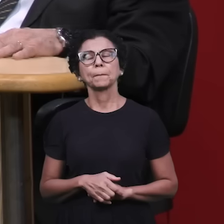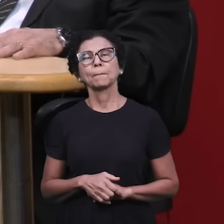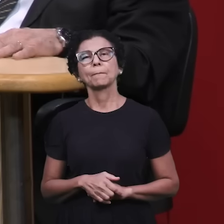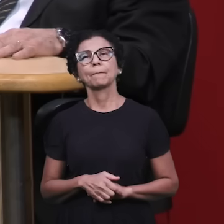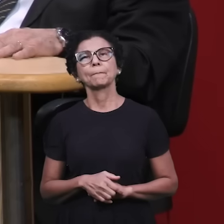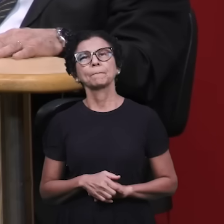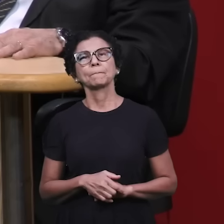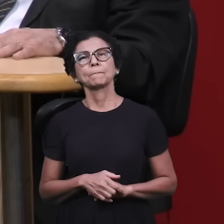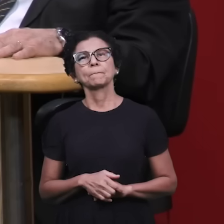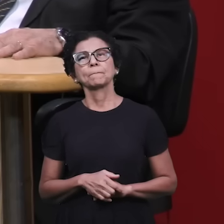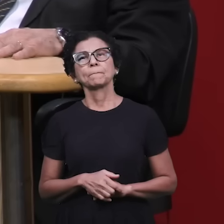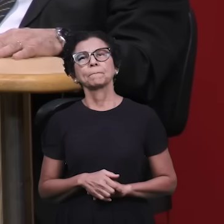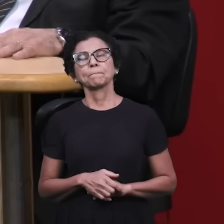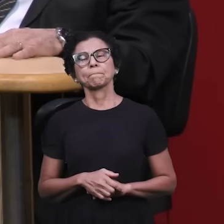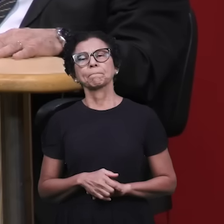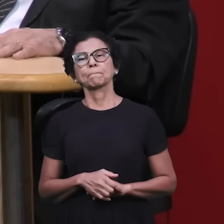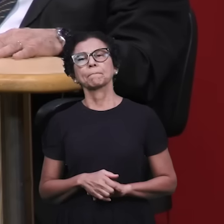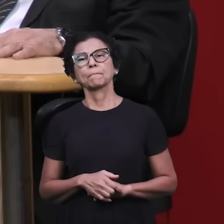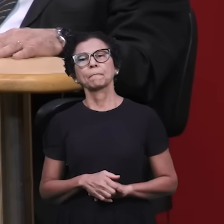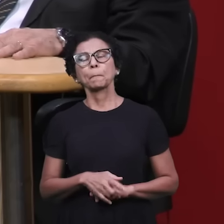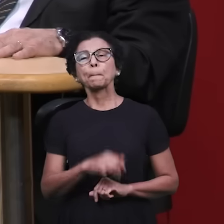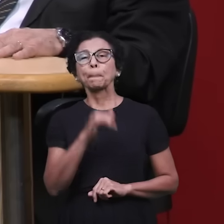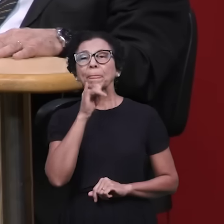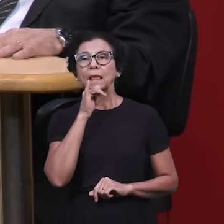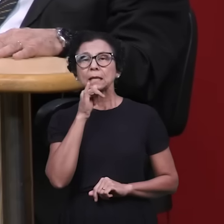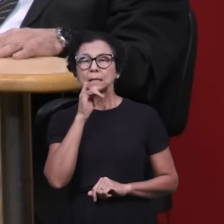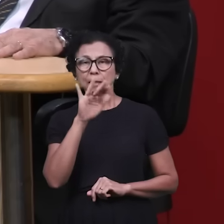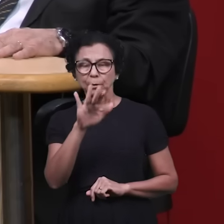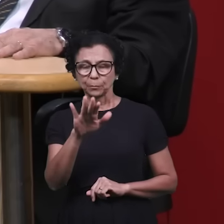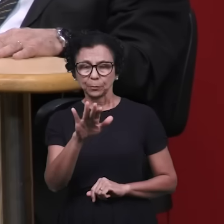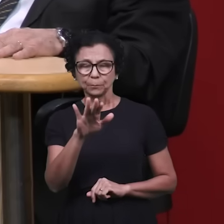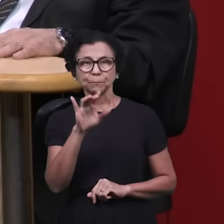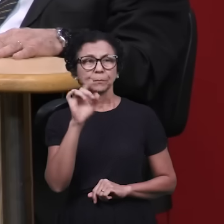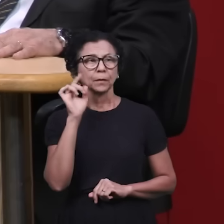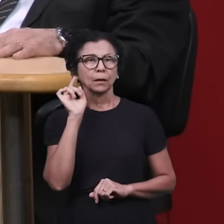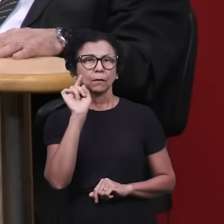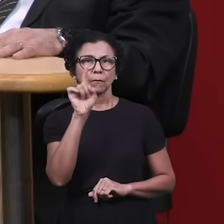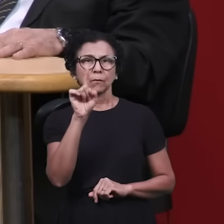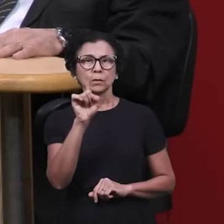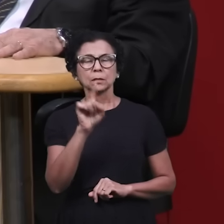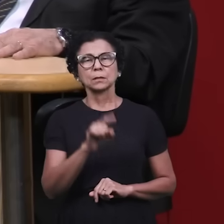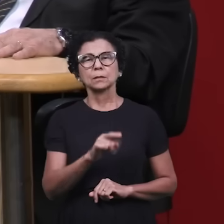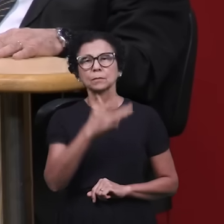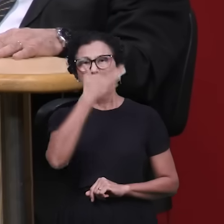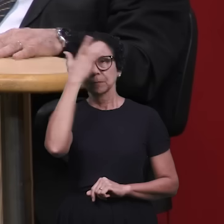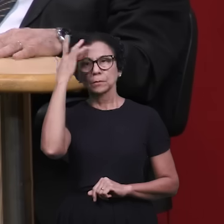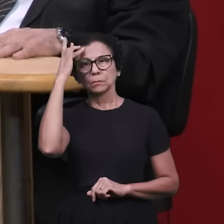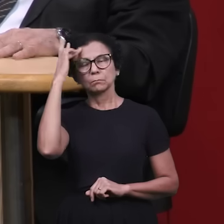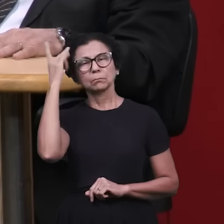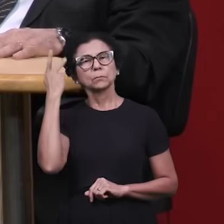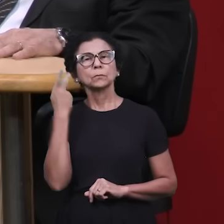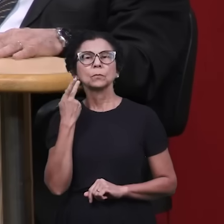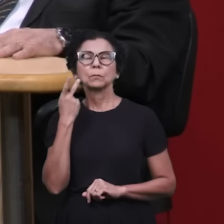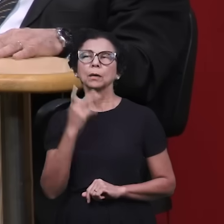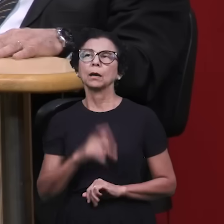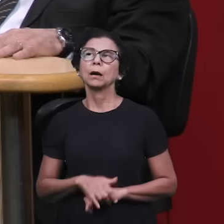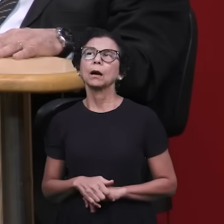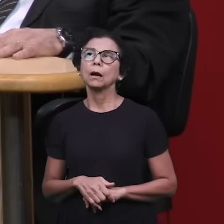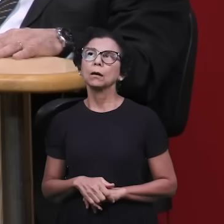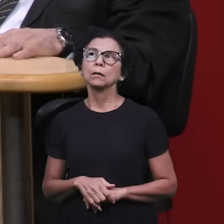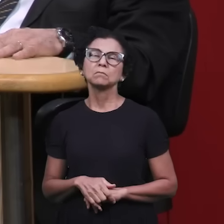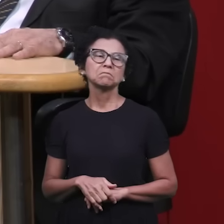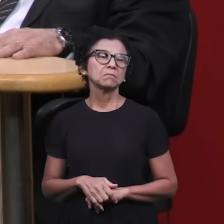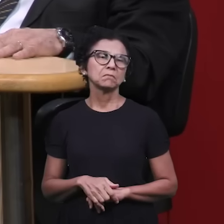tomar dar uma decisão a respeito. Vamos pegar aqui, você é uma pessoa normal, mas não é uma